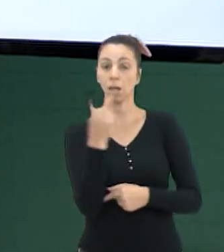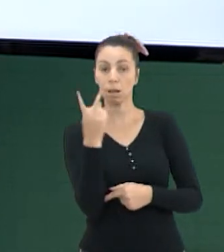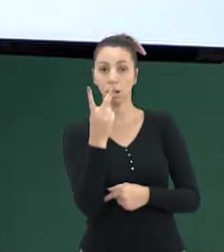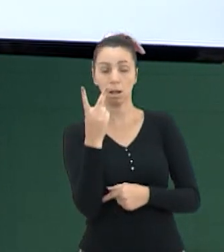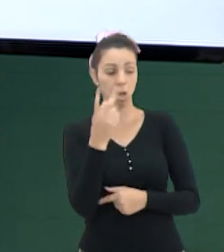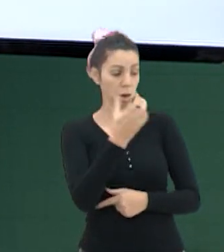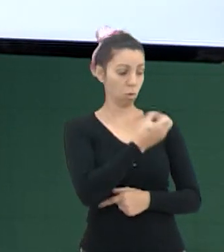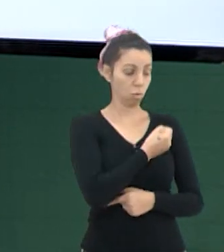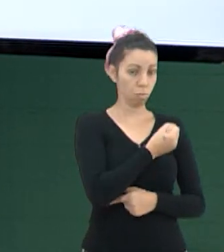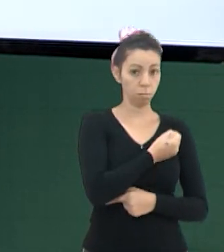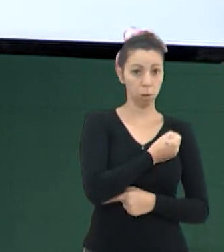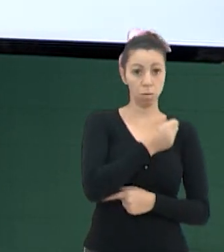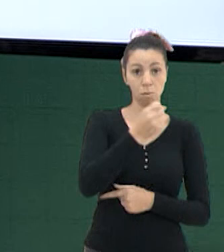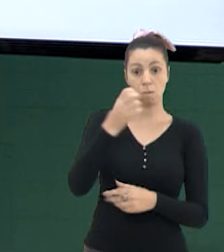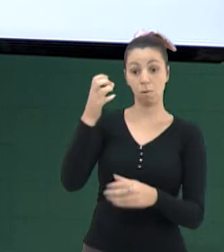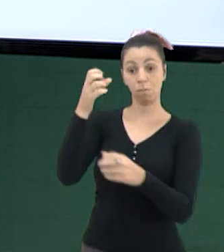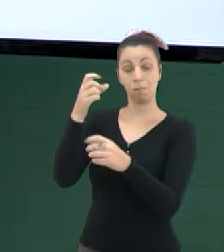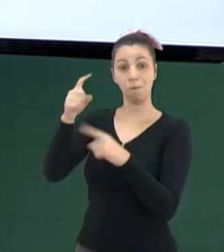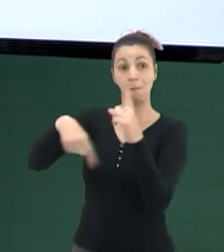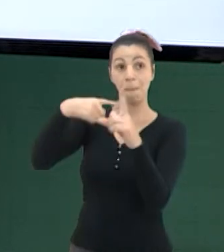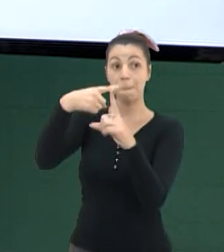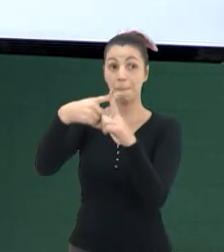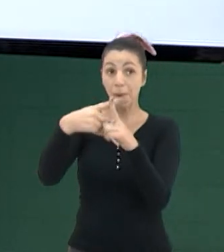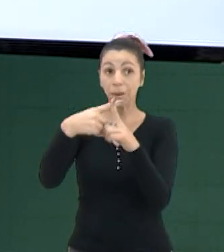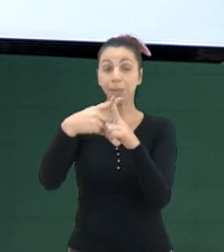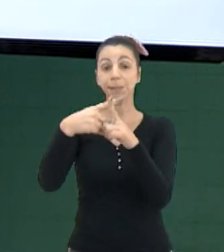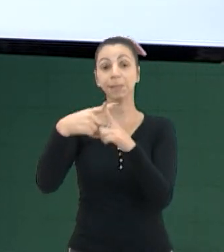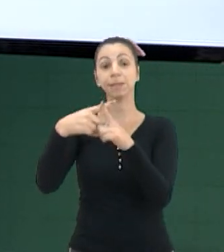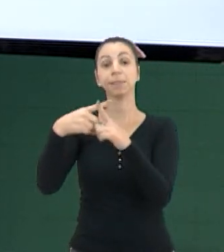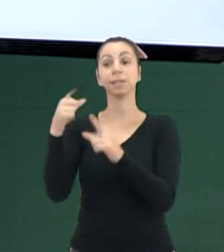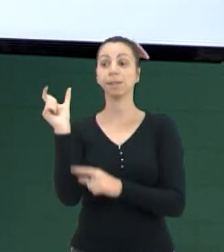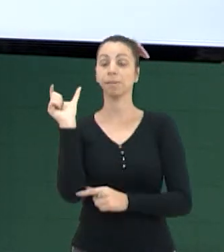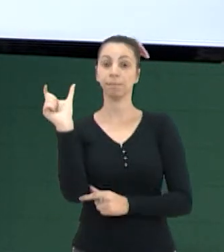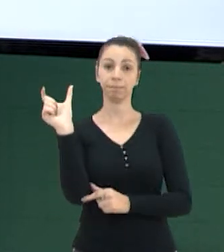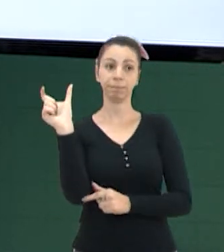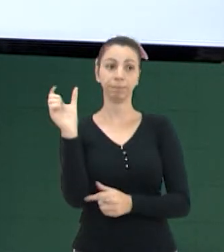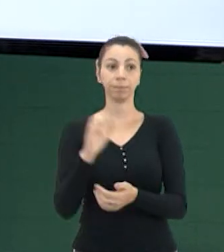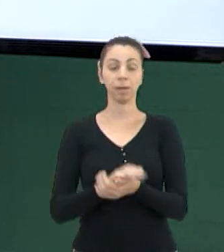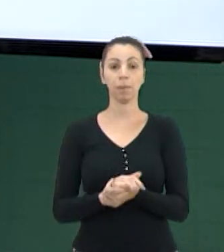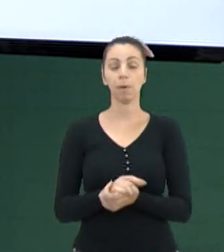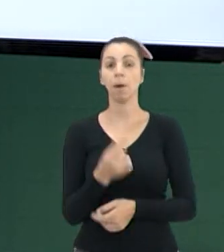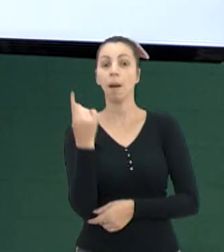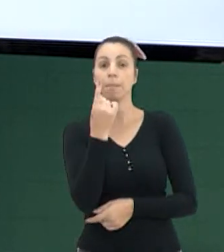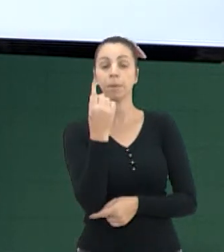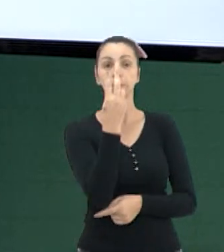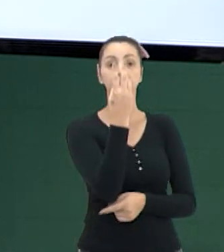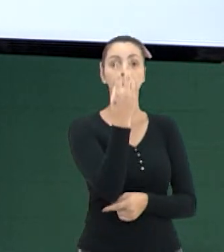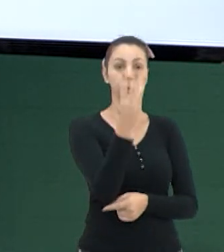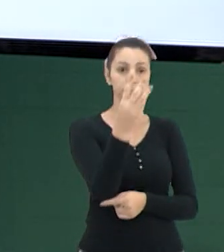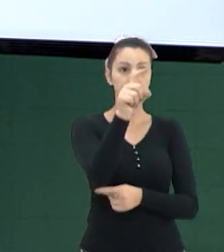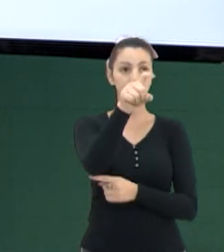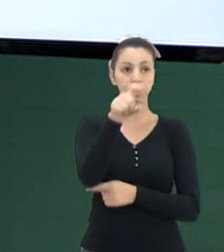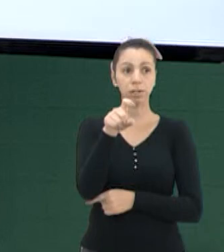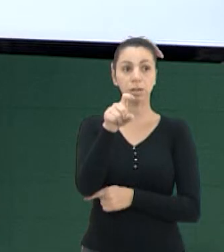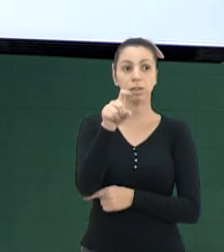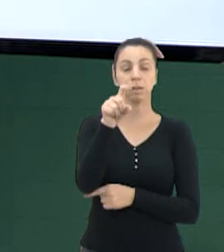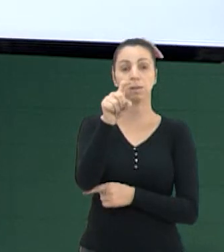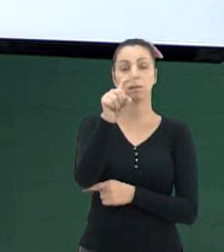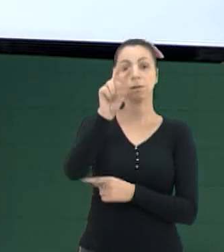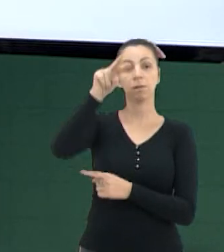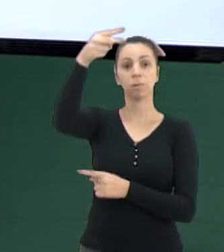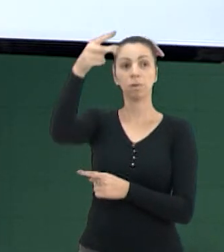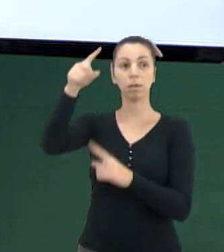Olha lá, a primeira eu tenho 3x ao quadrado mais 2y mais 4. A segunda eu tenho 5 menos 1 ao